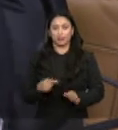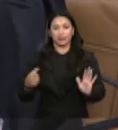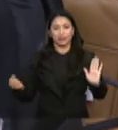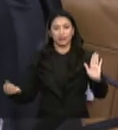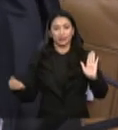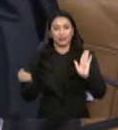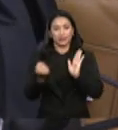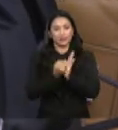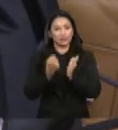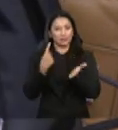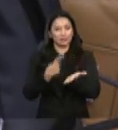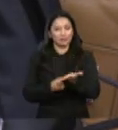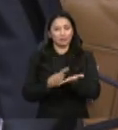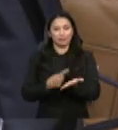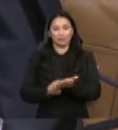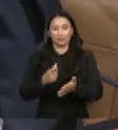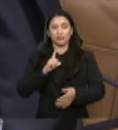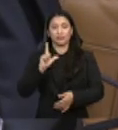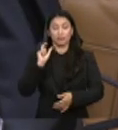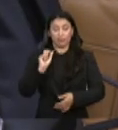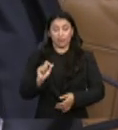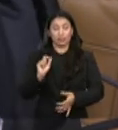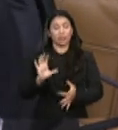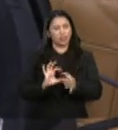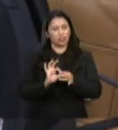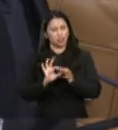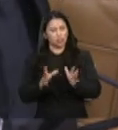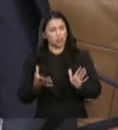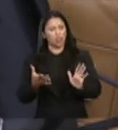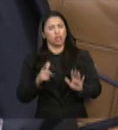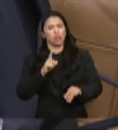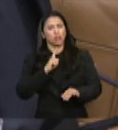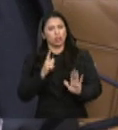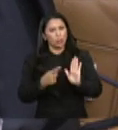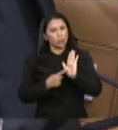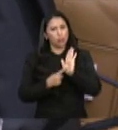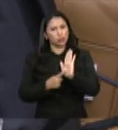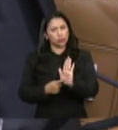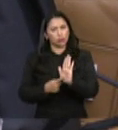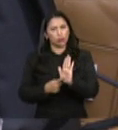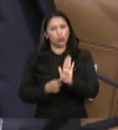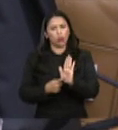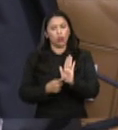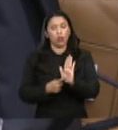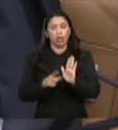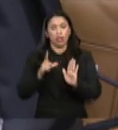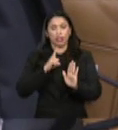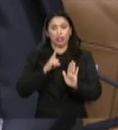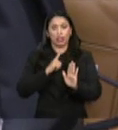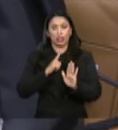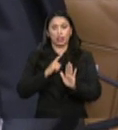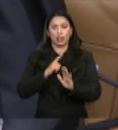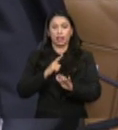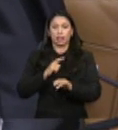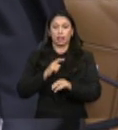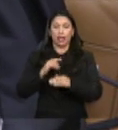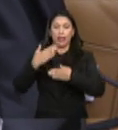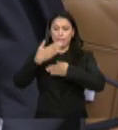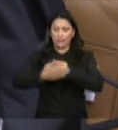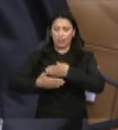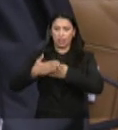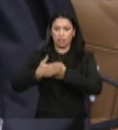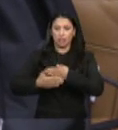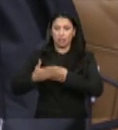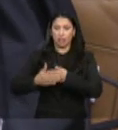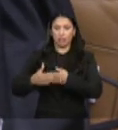do ataque bárbaro que deixou sequelas em seu próprio busto à beira do ataúde